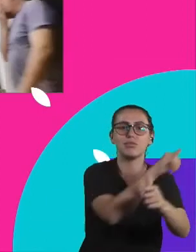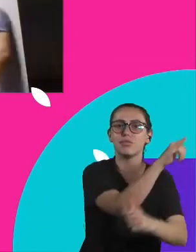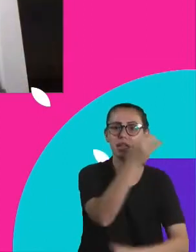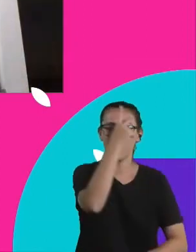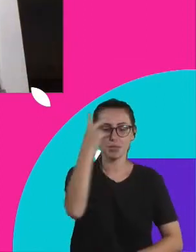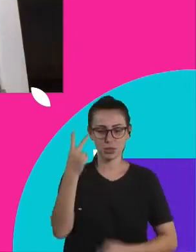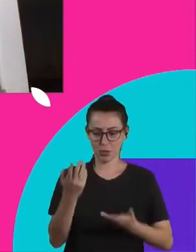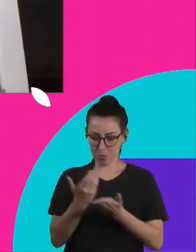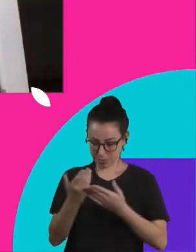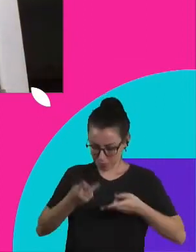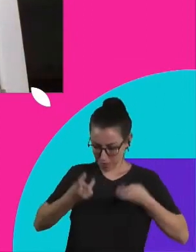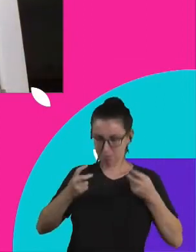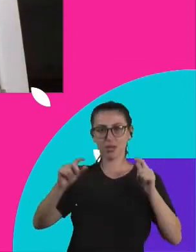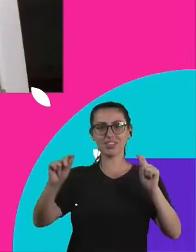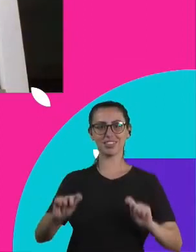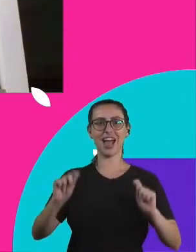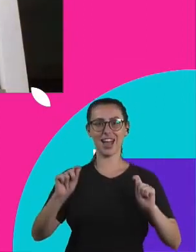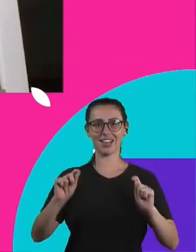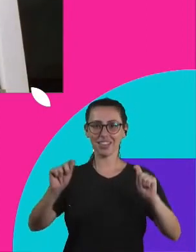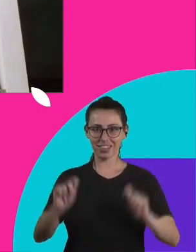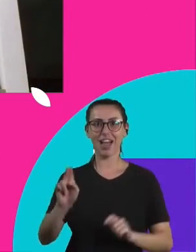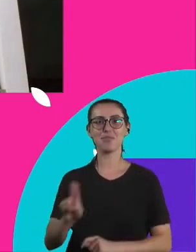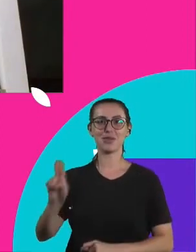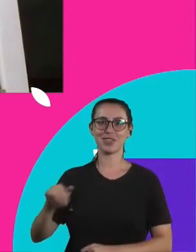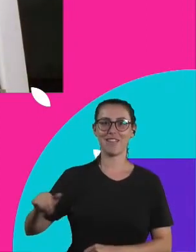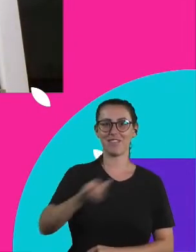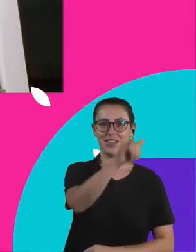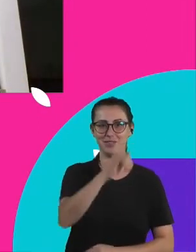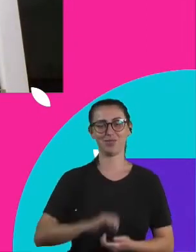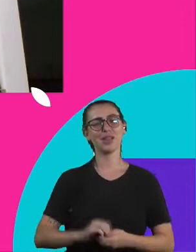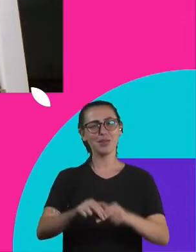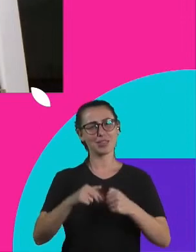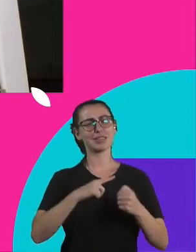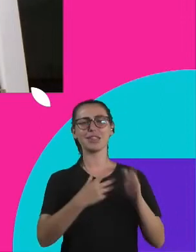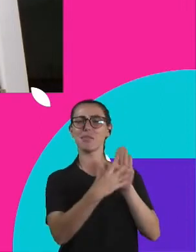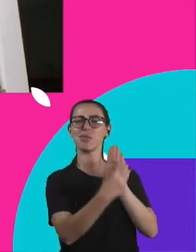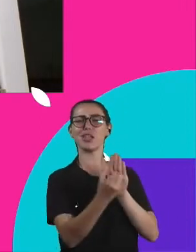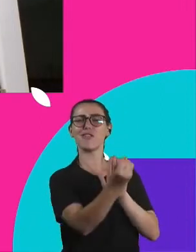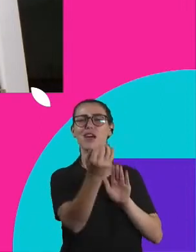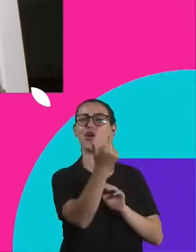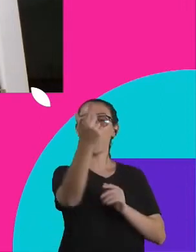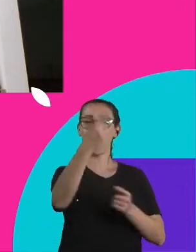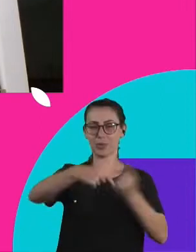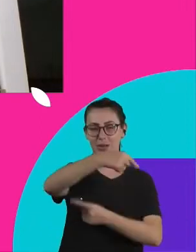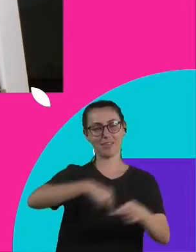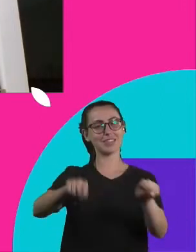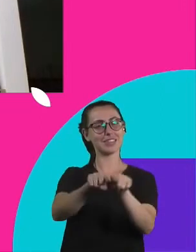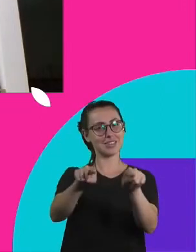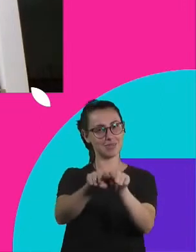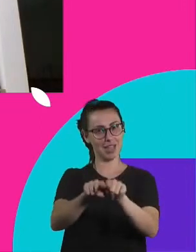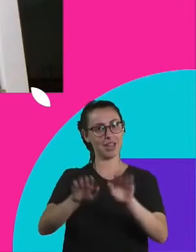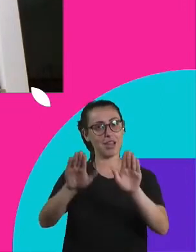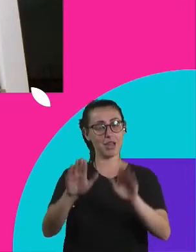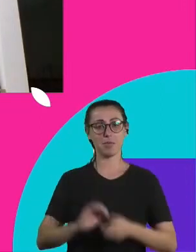podem sim, e aí vai ultrapassando essas barreiras. Então, eu posso dar exemplo de vários outros negócios, mas essencialmente nós não somos os patrões